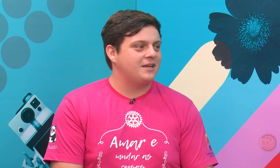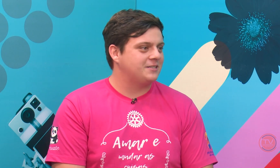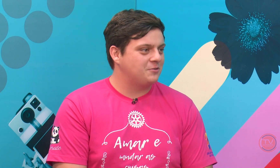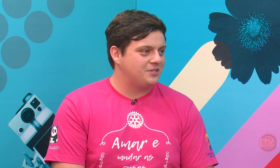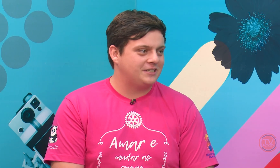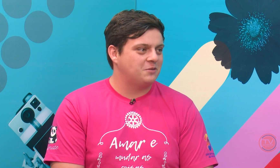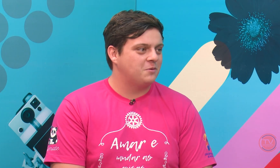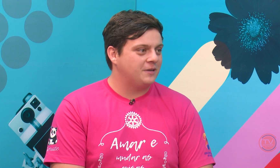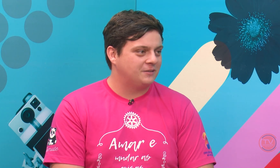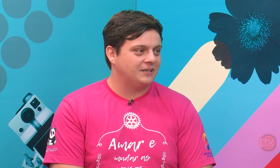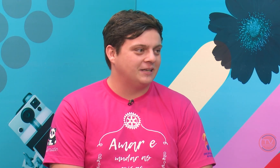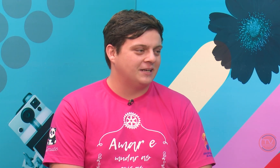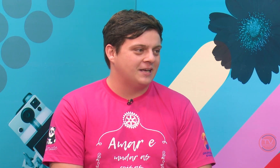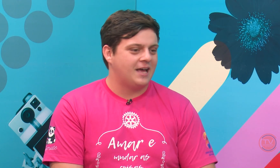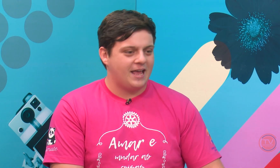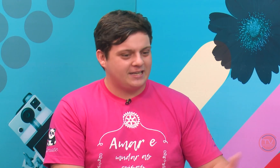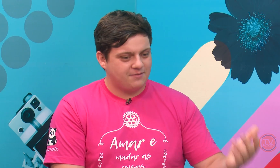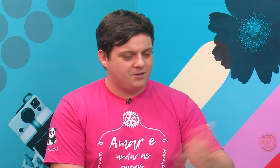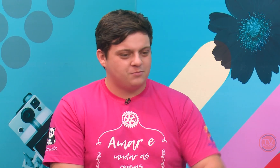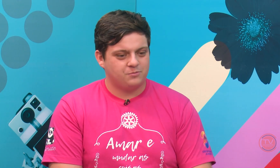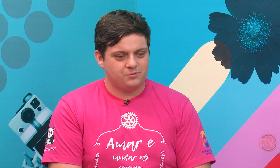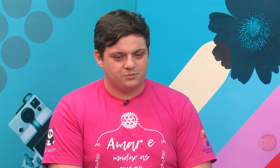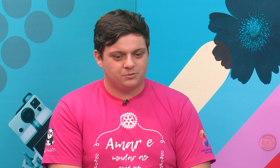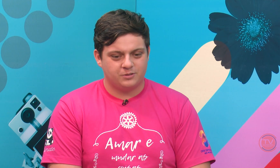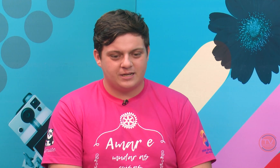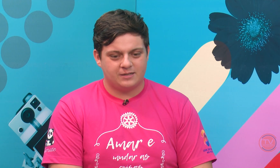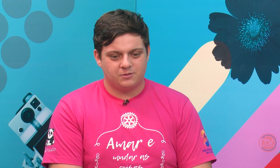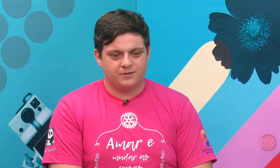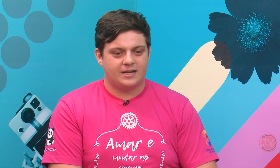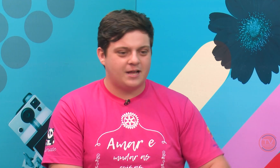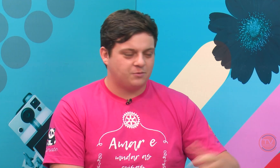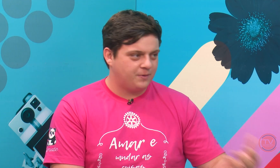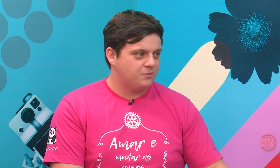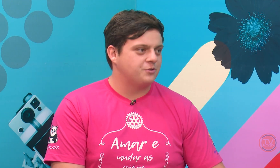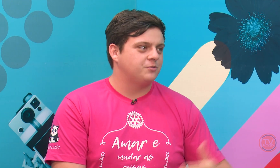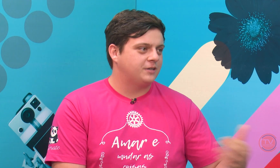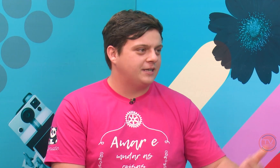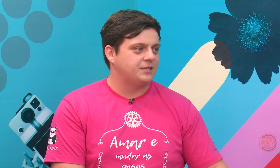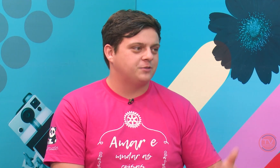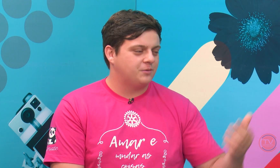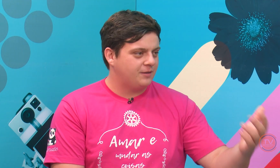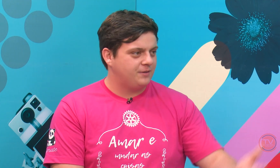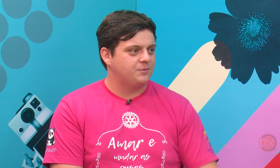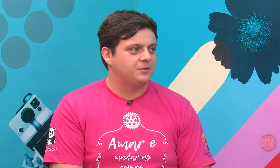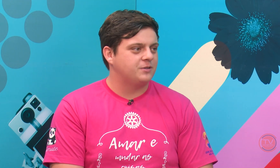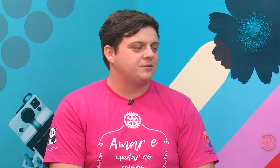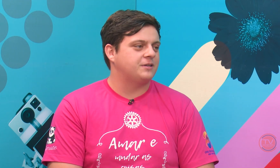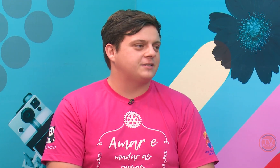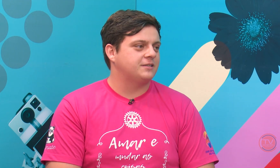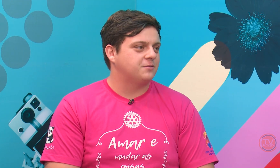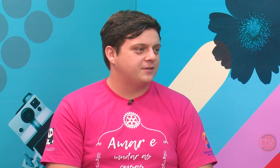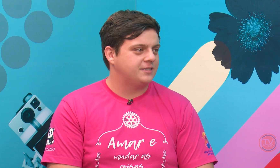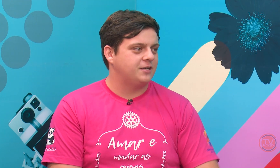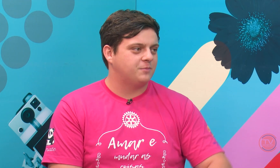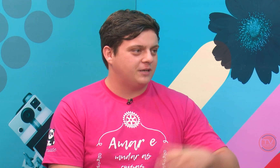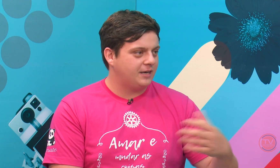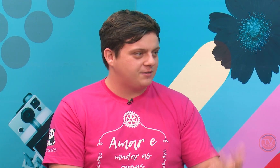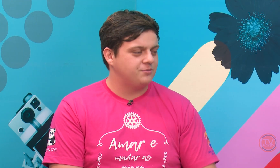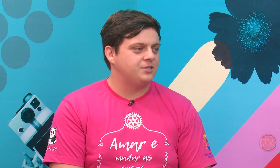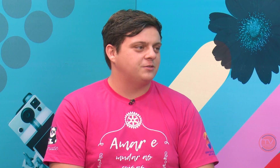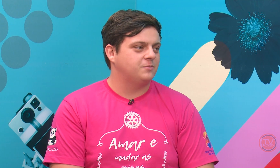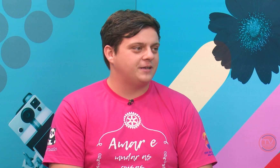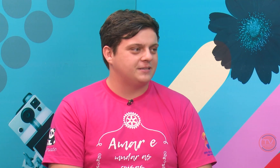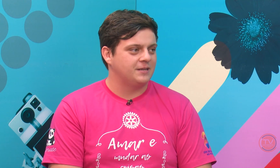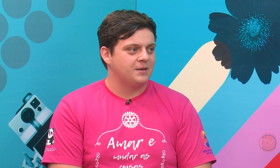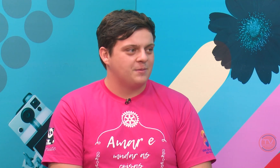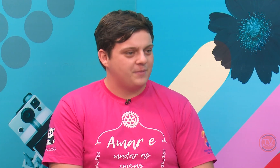qual reação eu tinha que ter no momento ali. Aí até veio um instrutor do orfanato, pegou, ajudou a criança, falou, não, galera, isso é uma doação que as crianças estão fazendo para alegrar seu